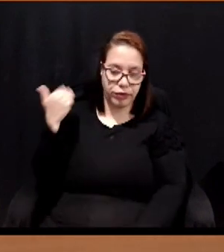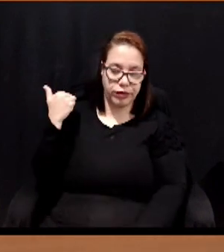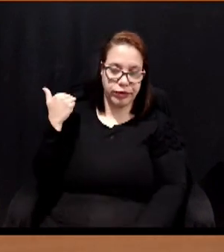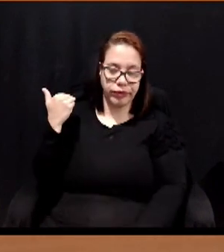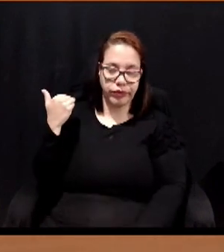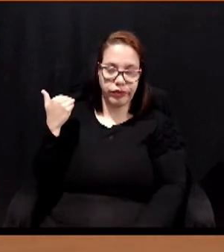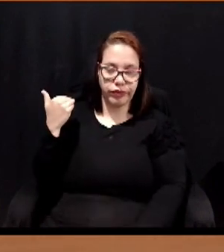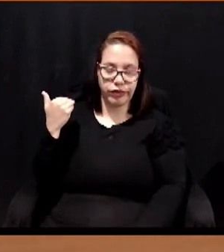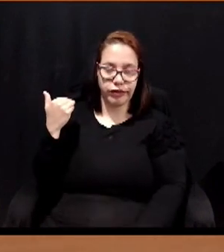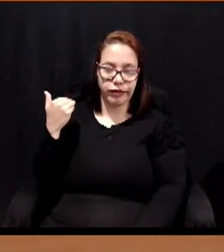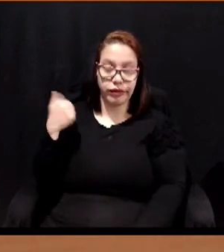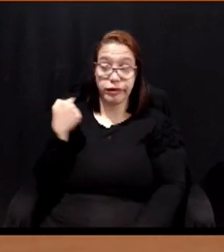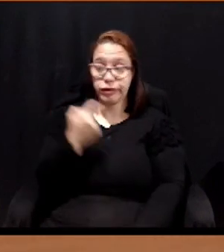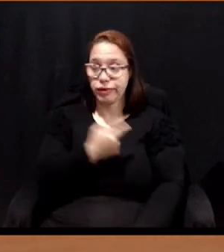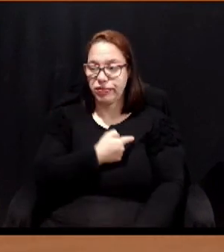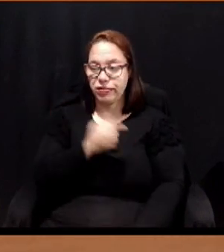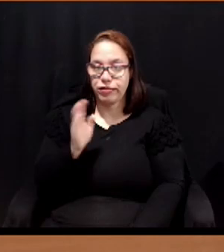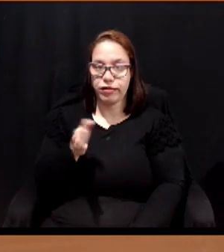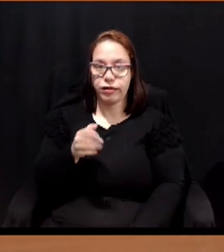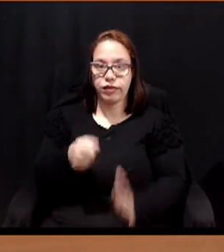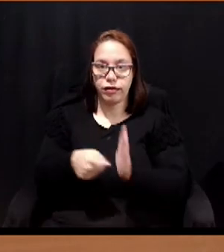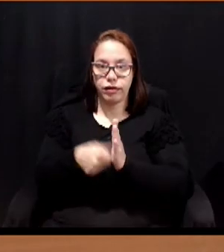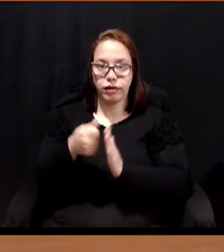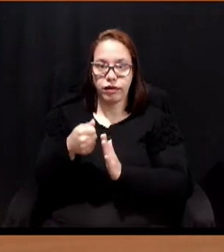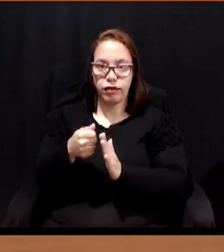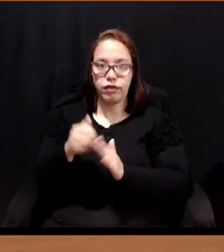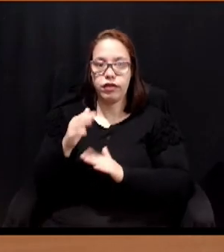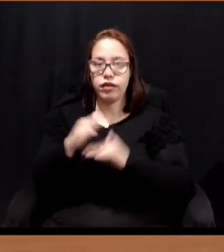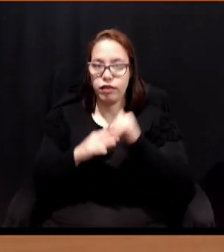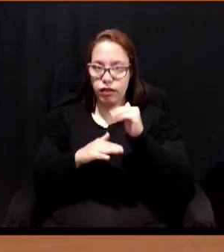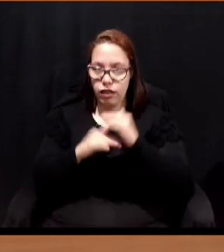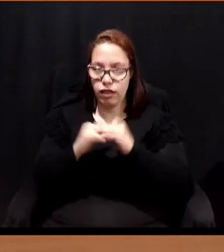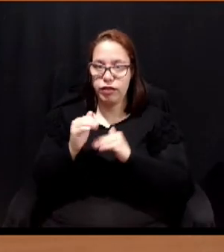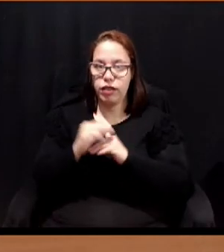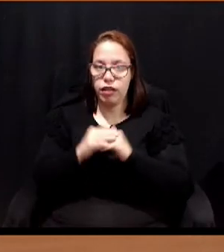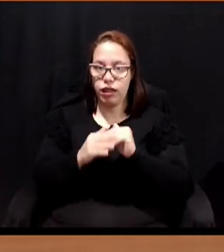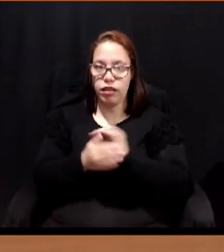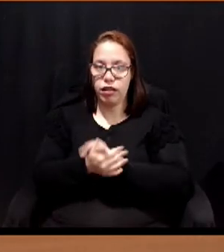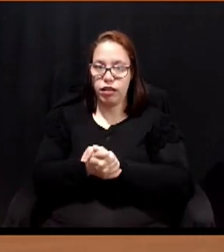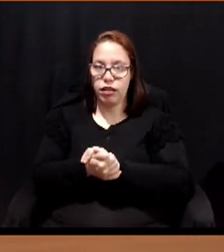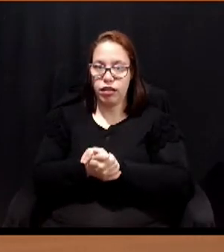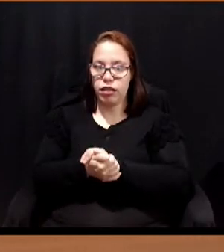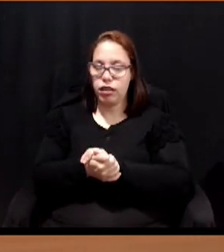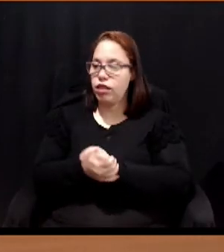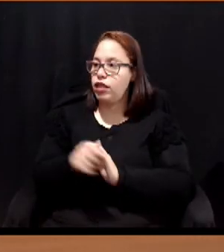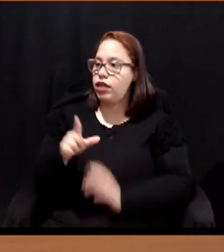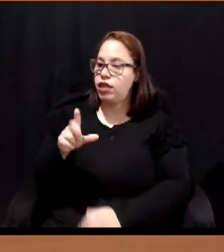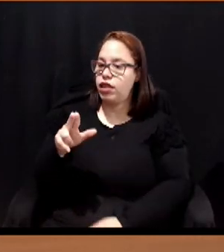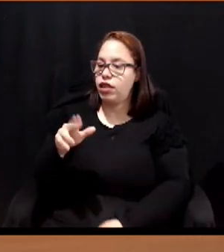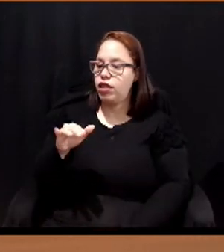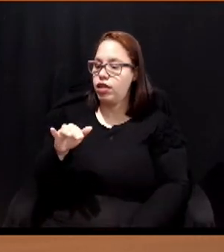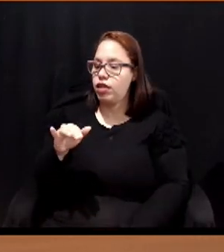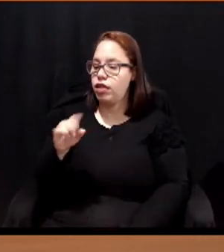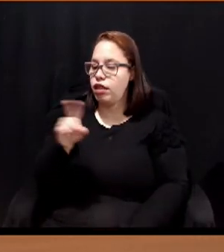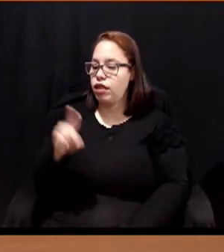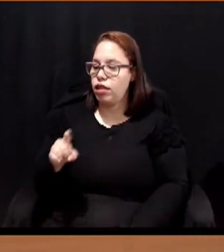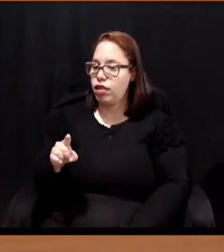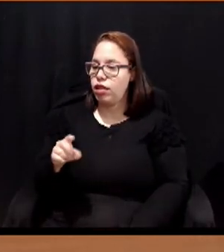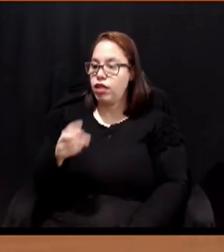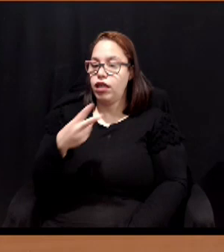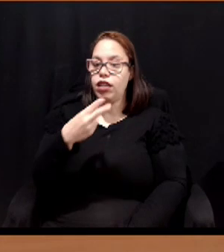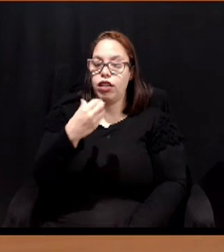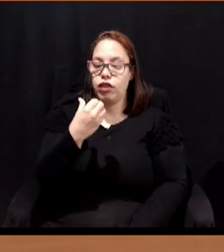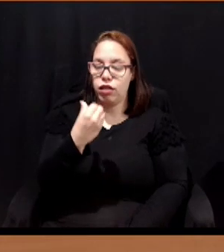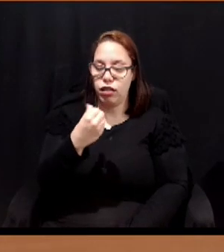nós estamos já nas primeiras tratativas. Que dia, Luiz, que tem reunião em São Paulo? 26. Dia 26, temos